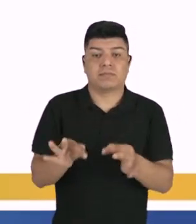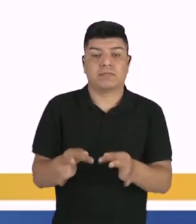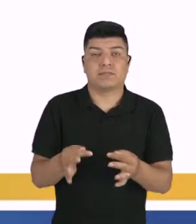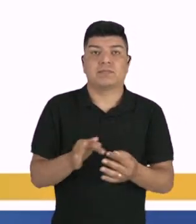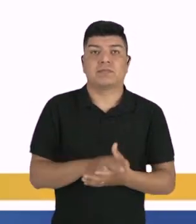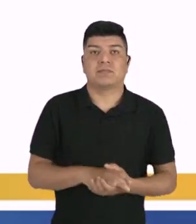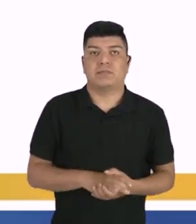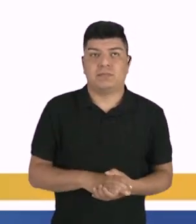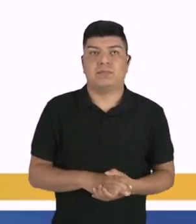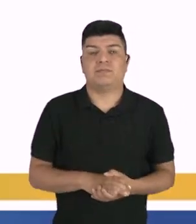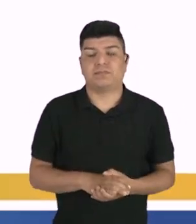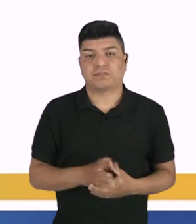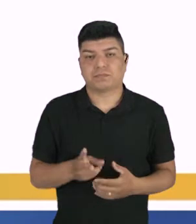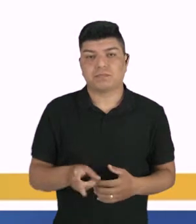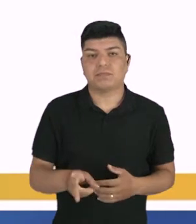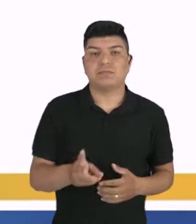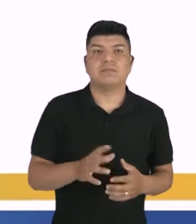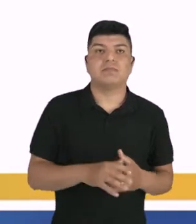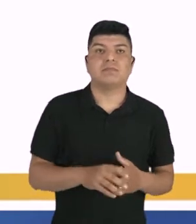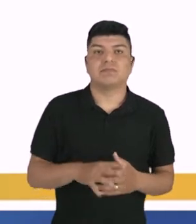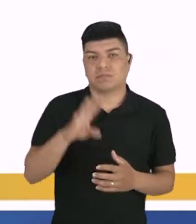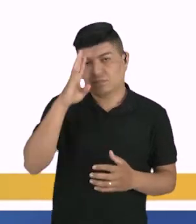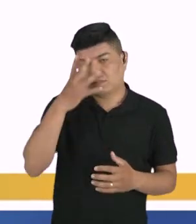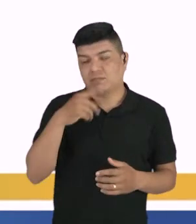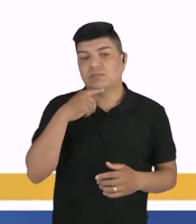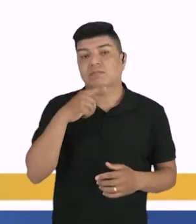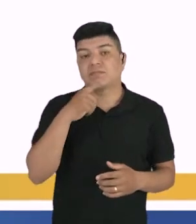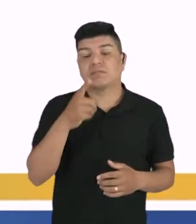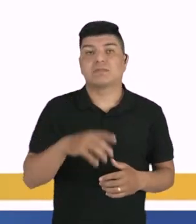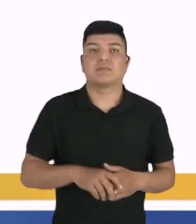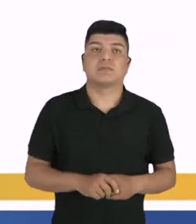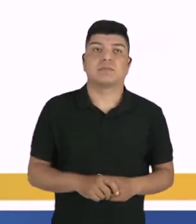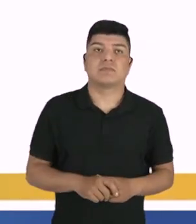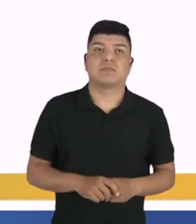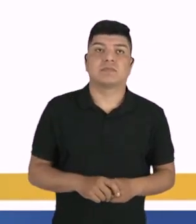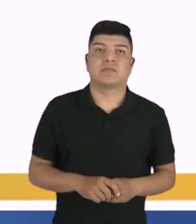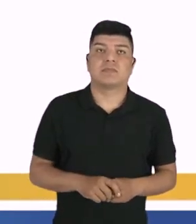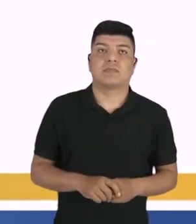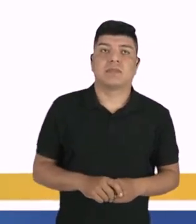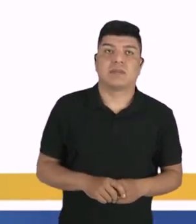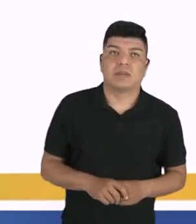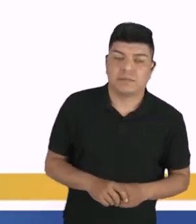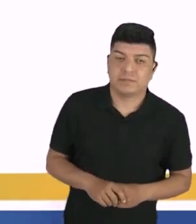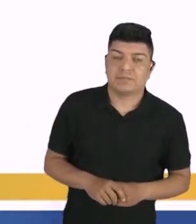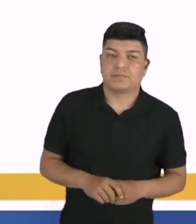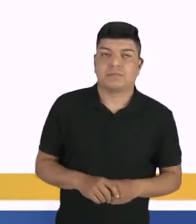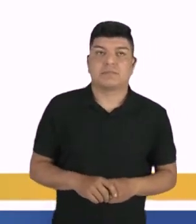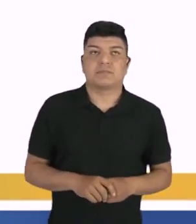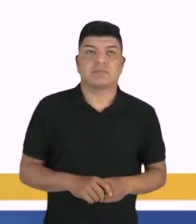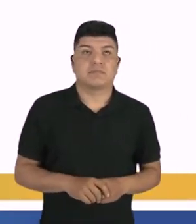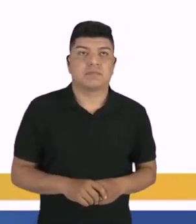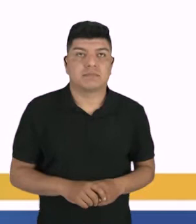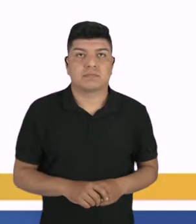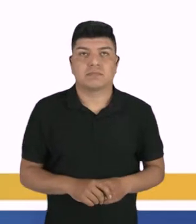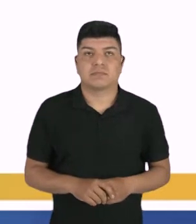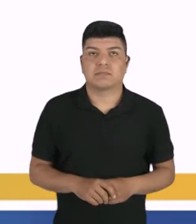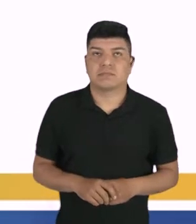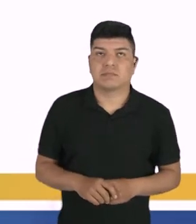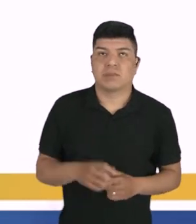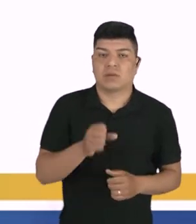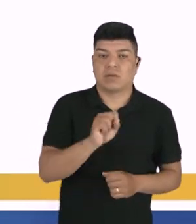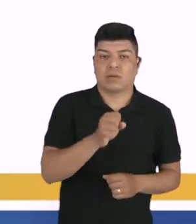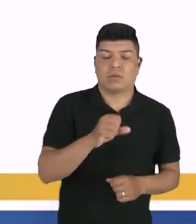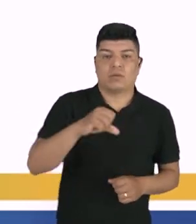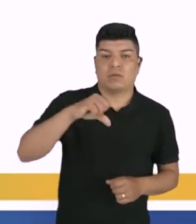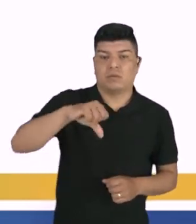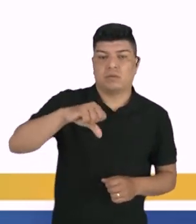dizê-la? Vamos continuar que a gente vai solucionar essa dúvida. Então vamos lá, vamos usar letras agora. No lugar do 8 e do 9,